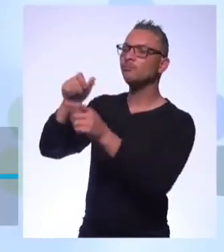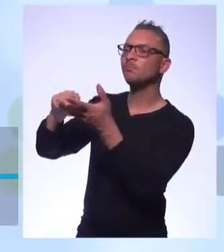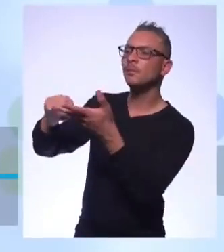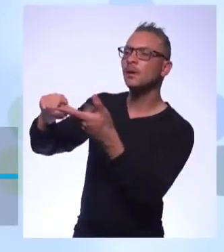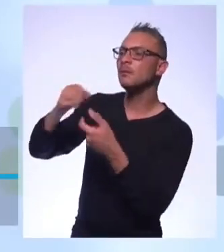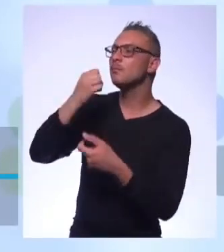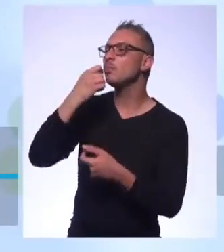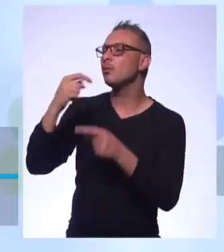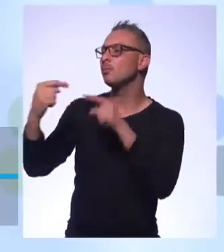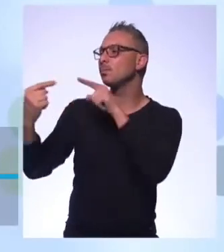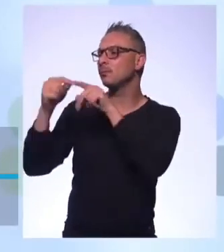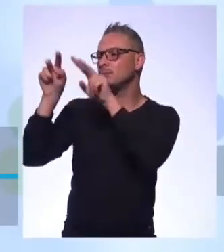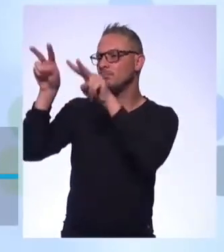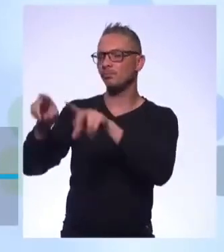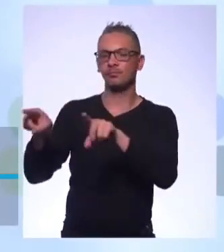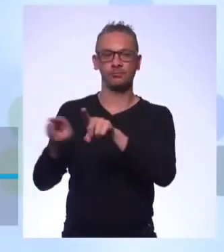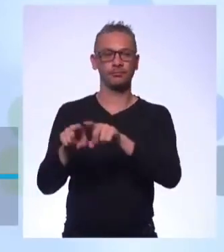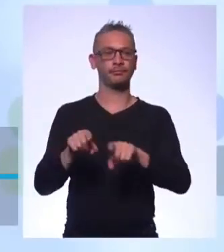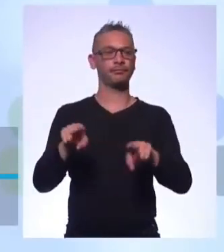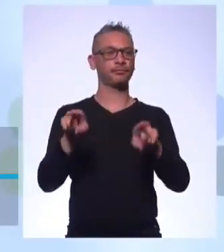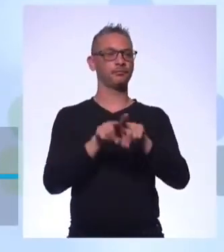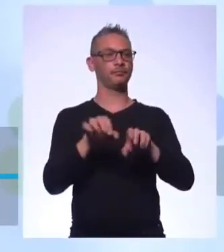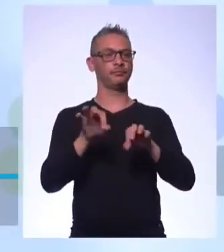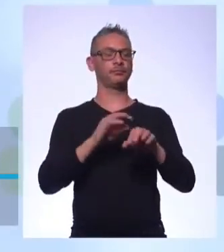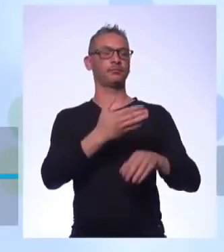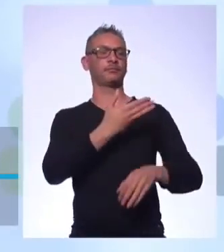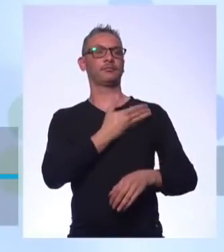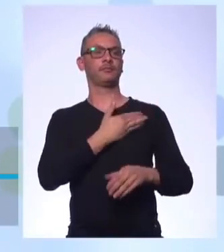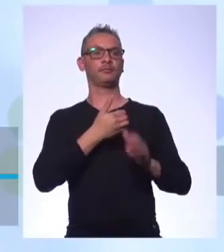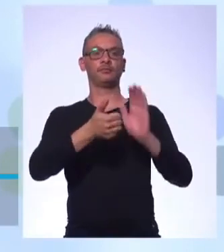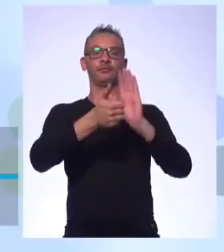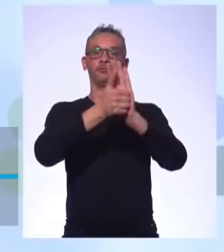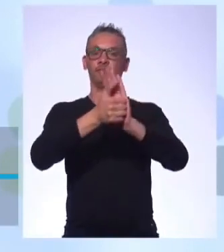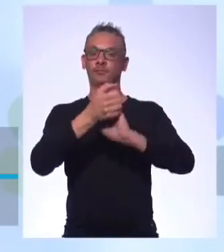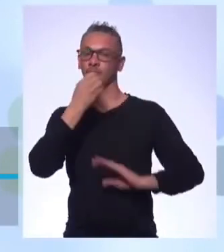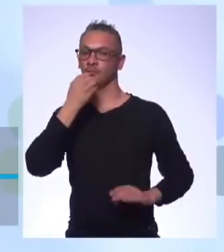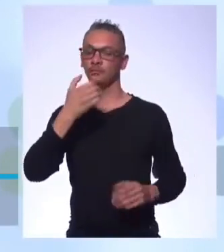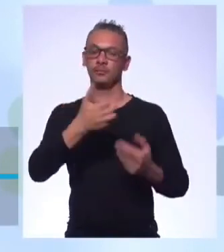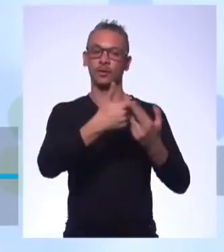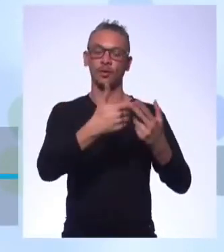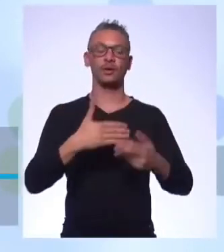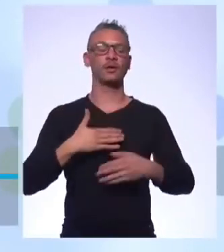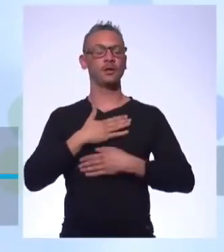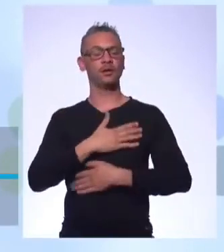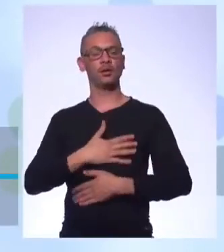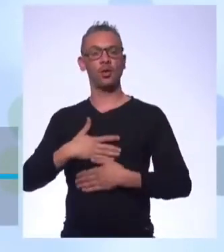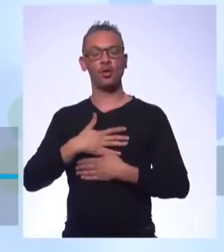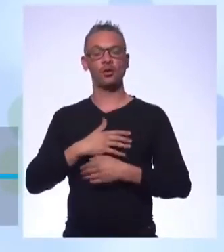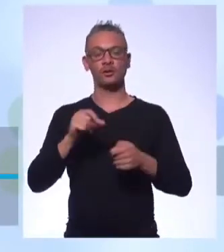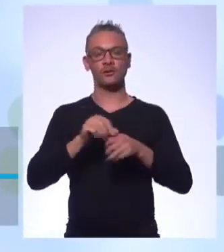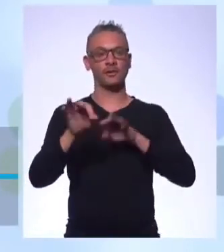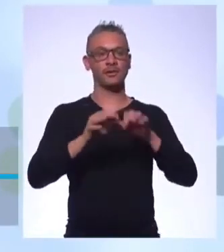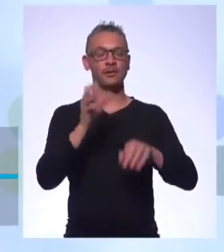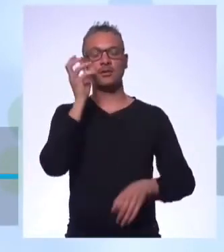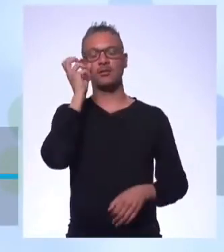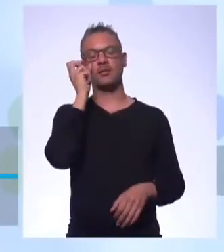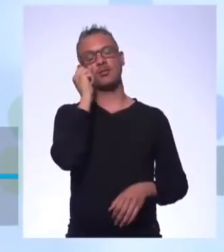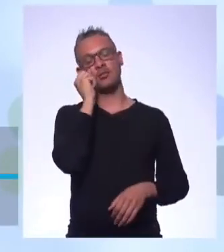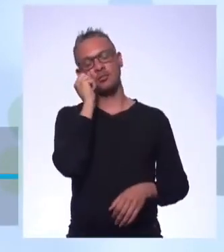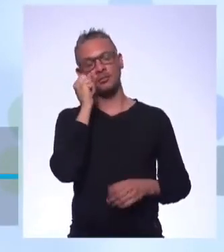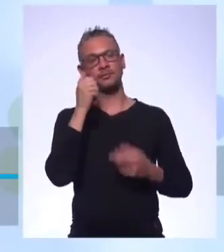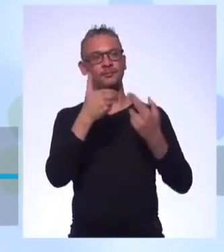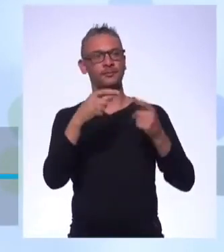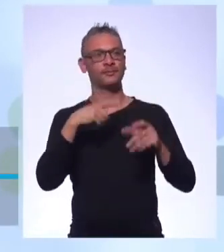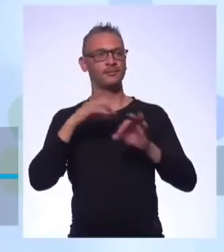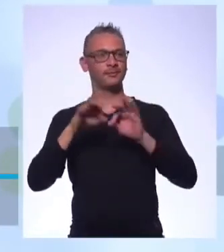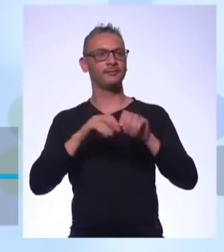gente. Olha, a Letícia disse, cercar de amizades positivas, fazer coisas de que gosta, dormir, né? Amei essa, Ana